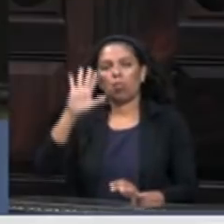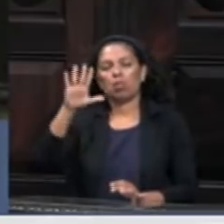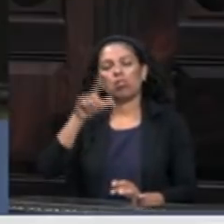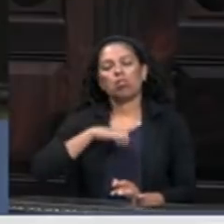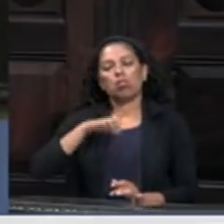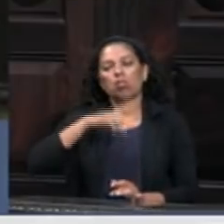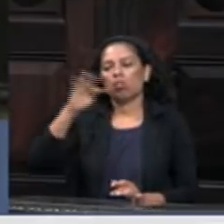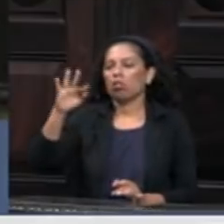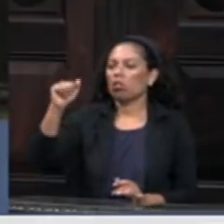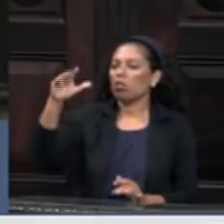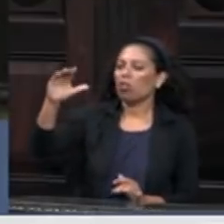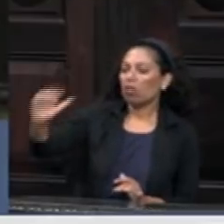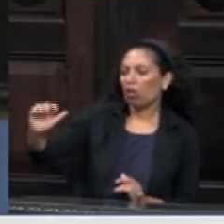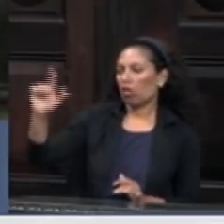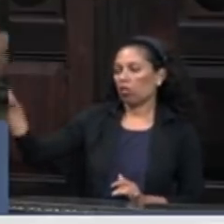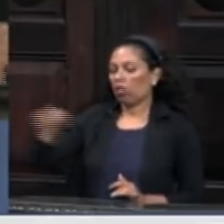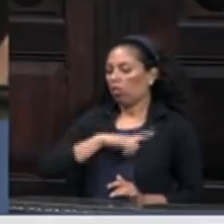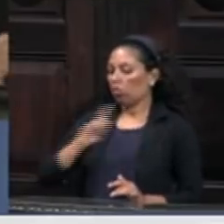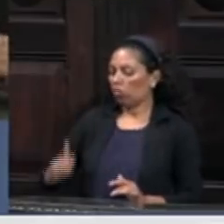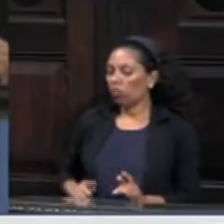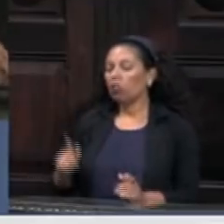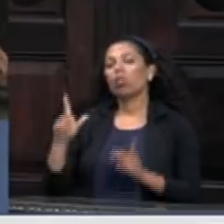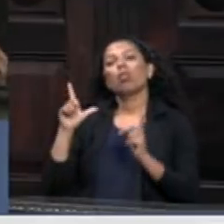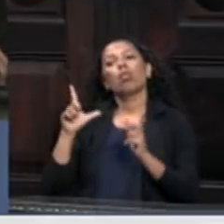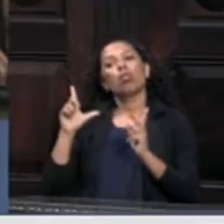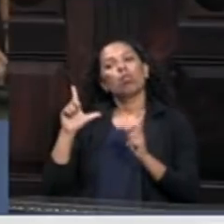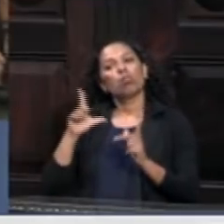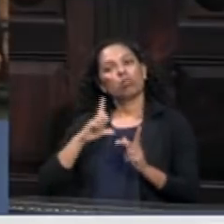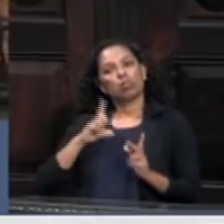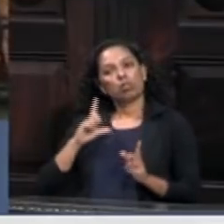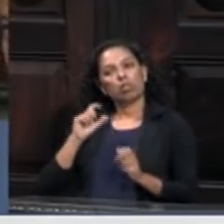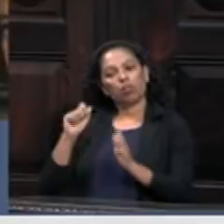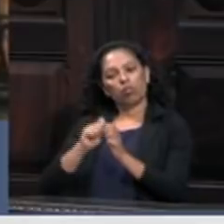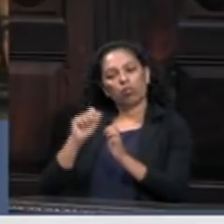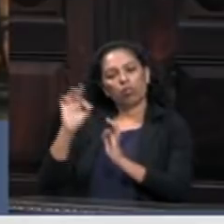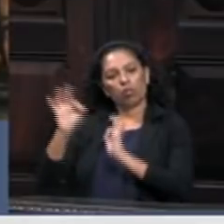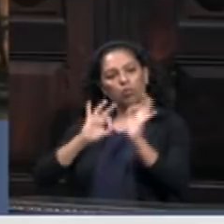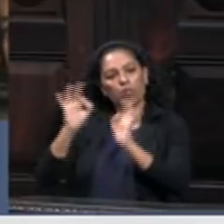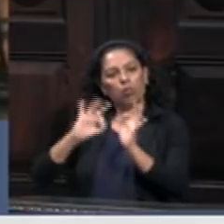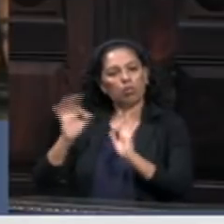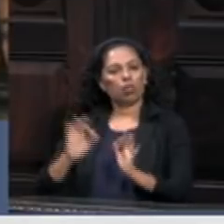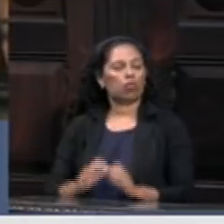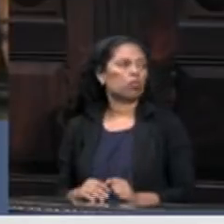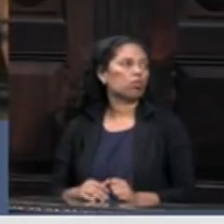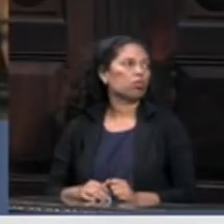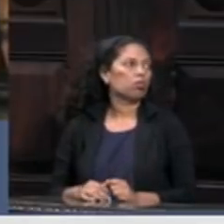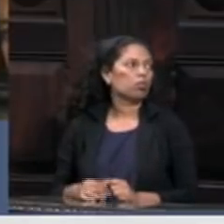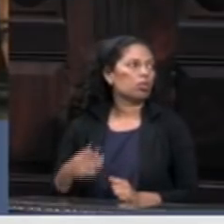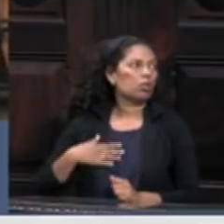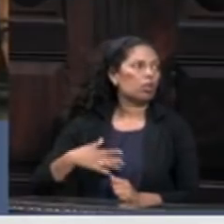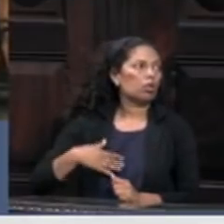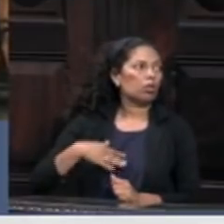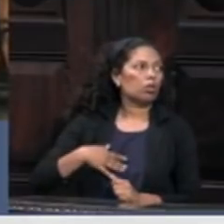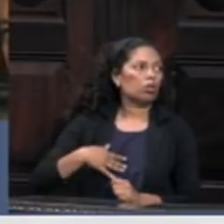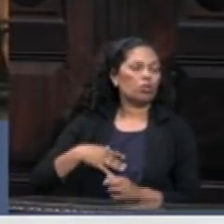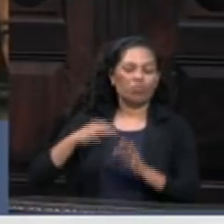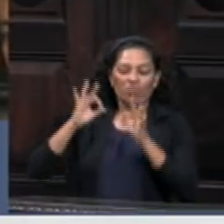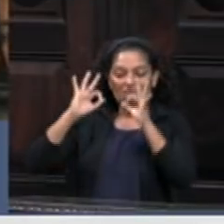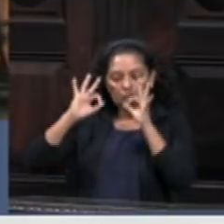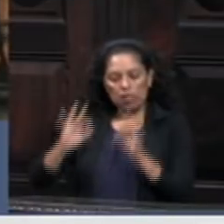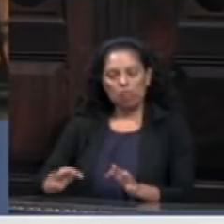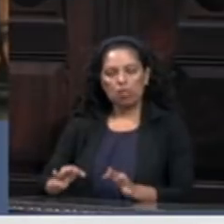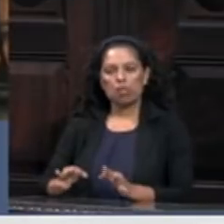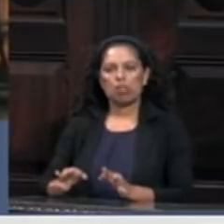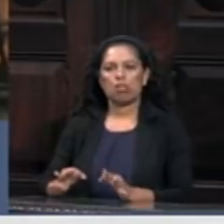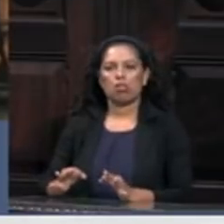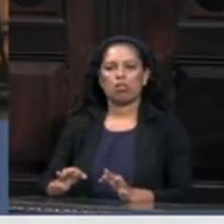governo, segundo informações, vem cumprindo. Num 12º para a saúde, no termo de ajuste de conduta. Isso eu tenho certeza absoluta,